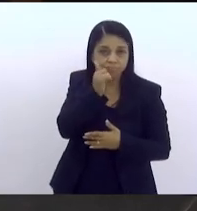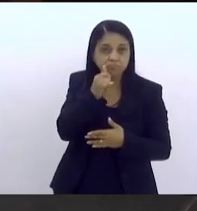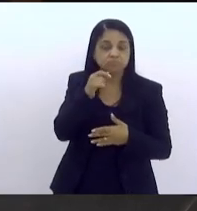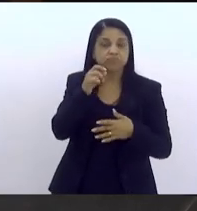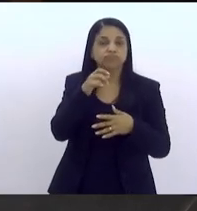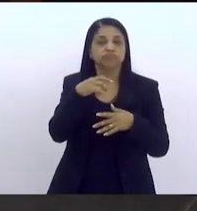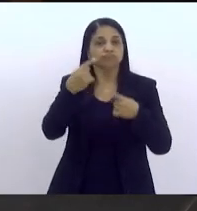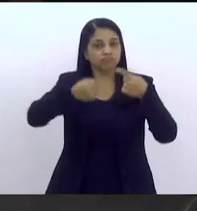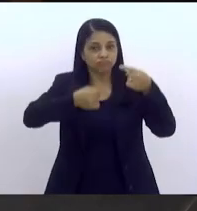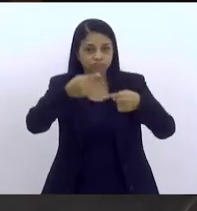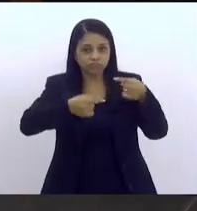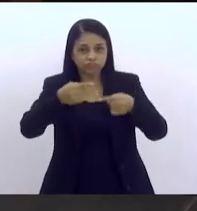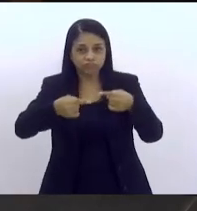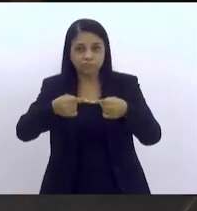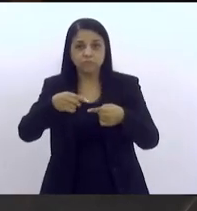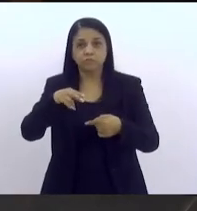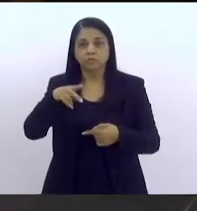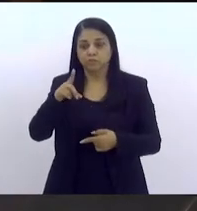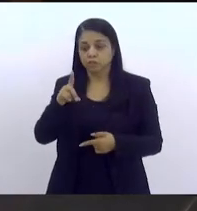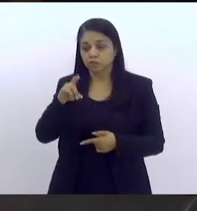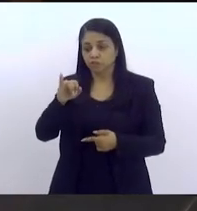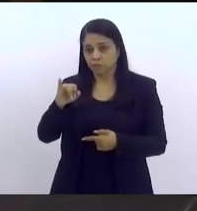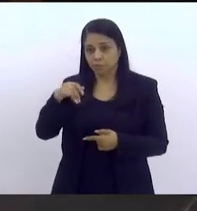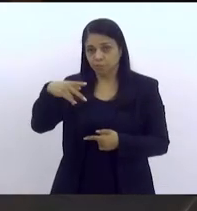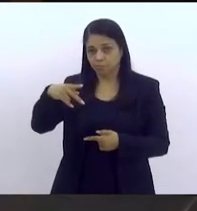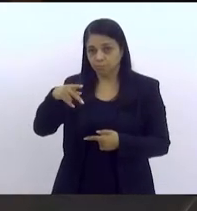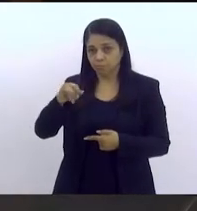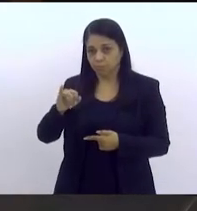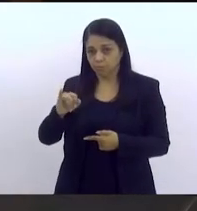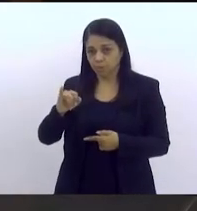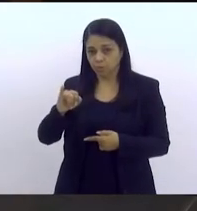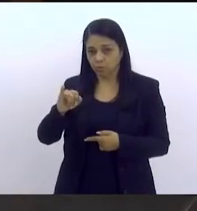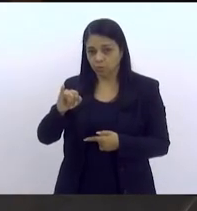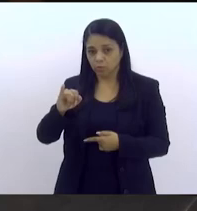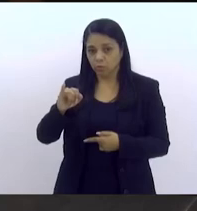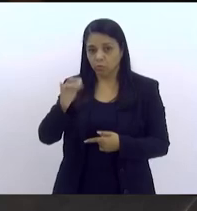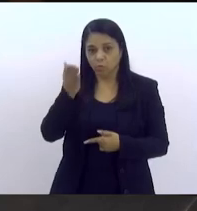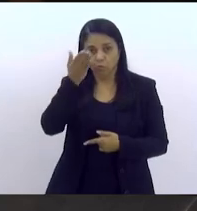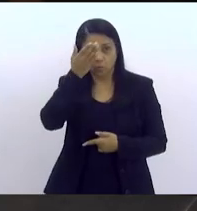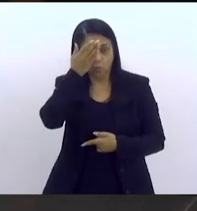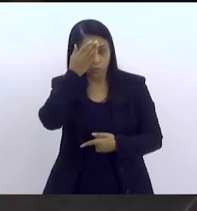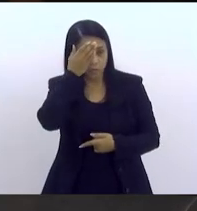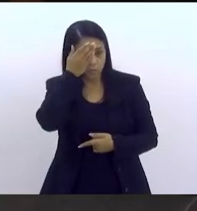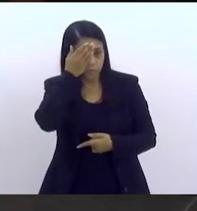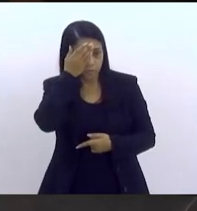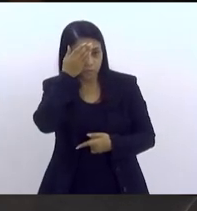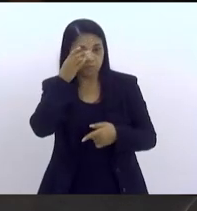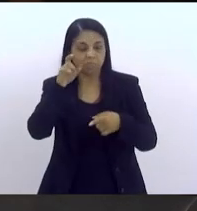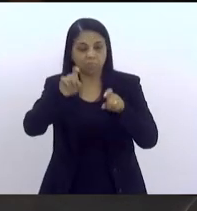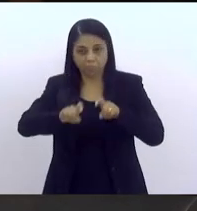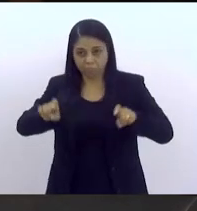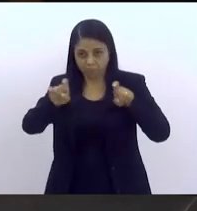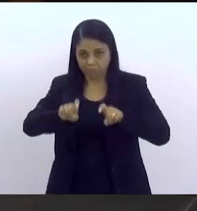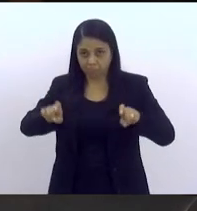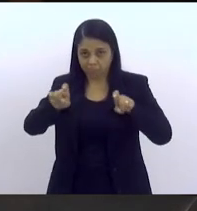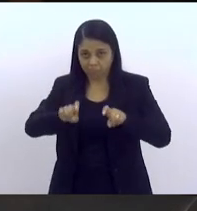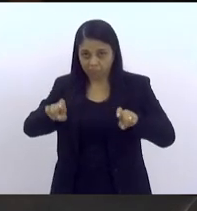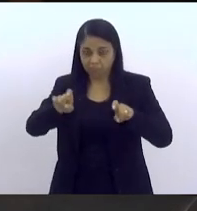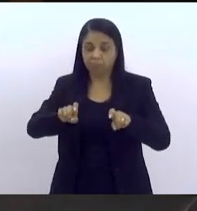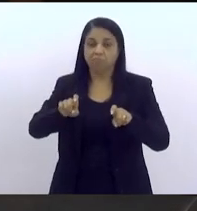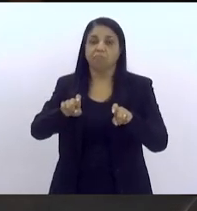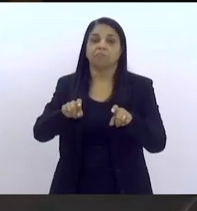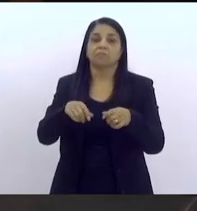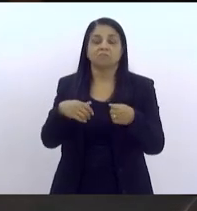essa deep web que na verdade não tem mais nada de profunda né está aqui na